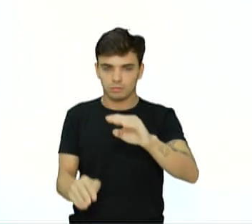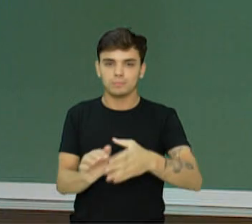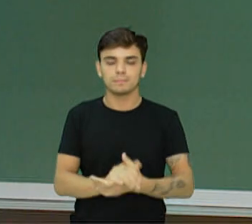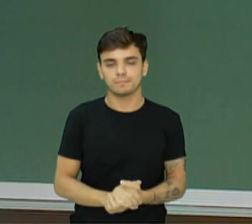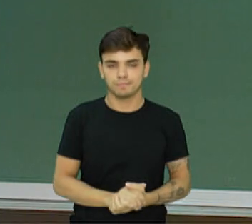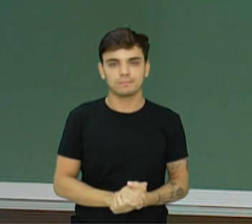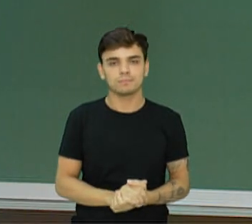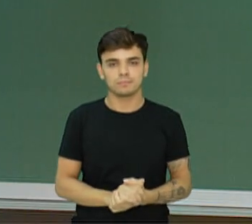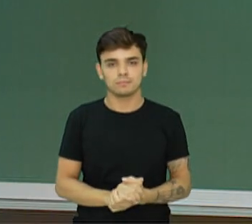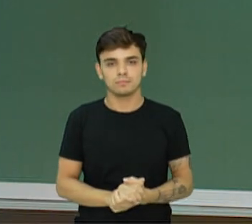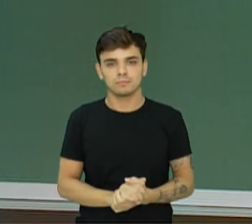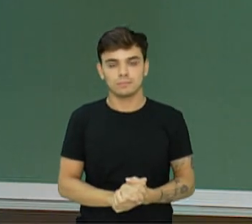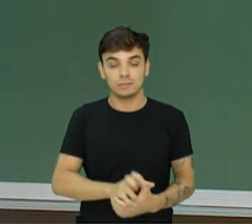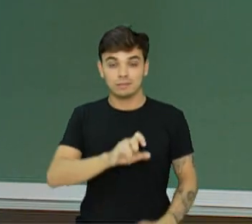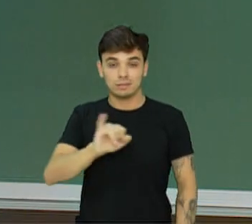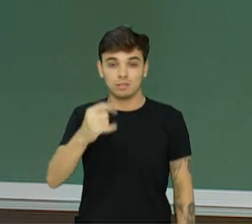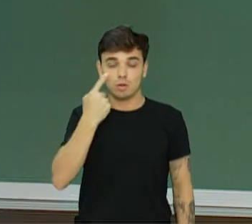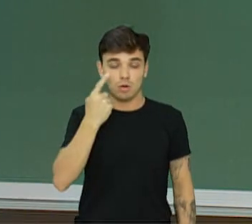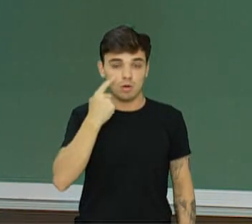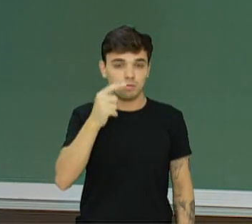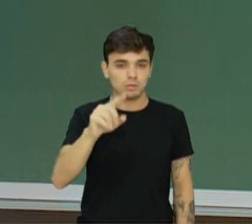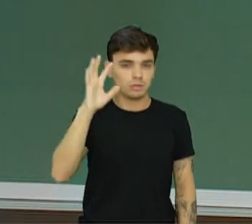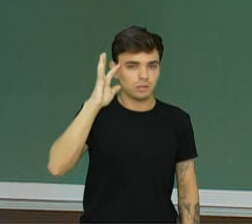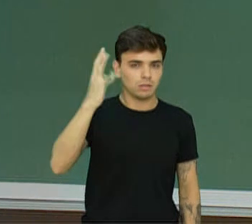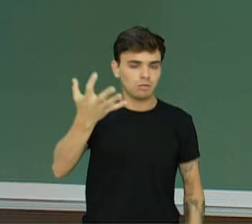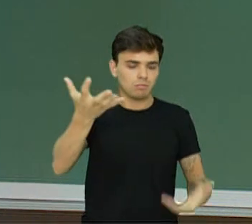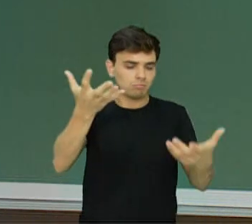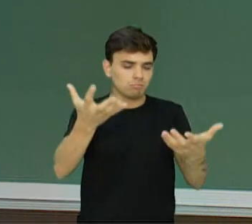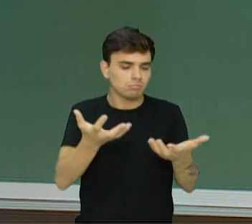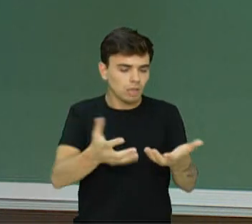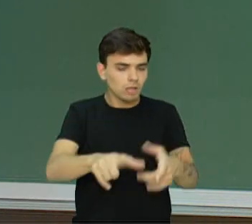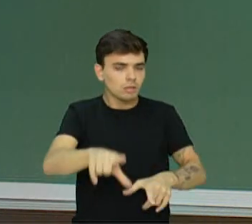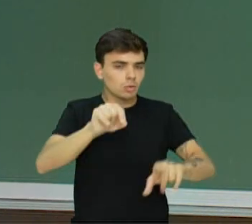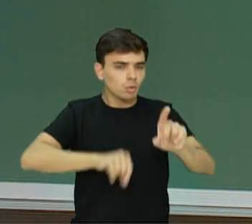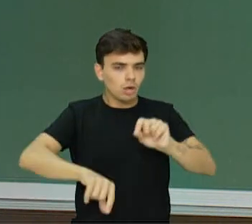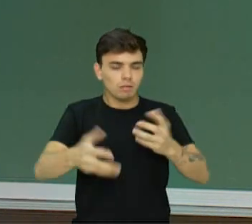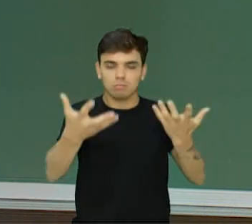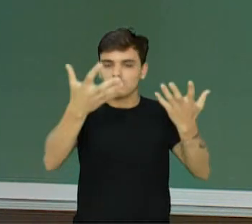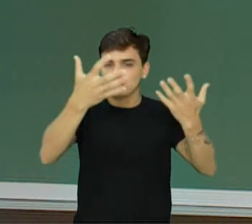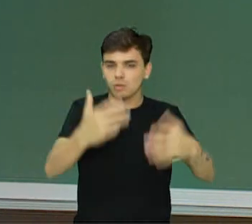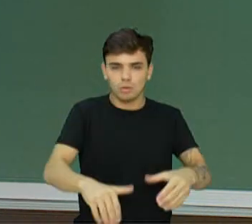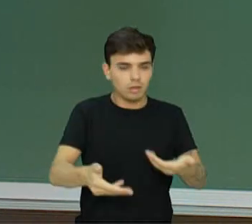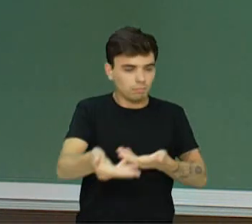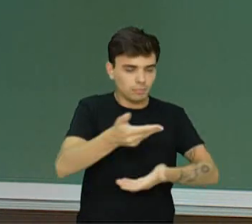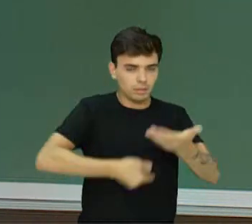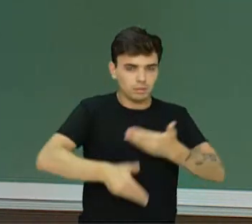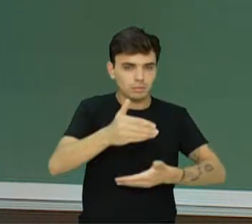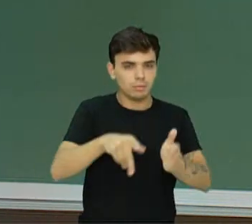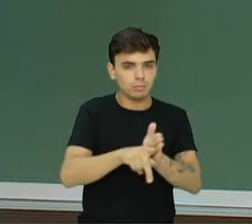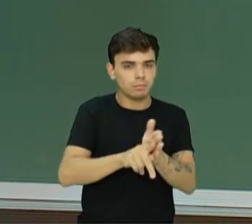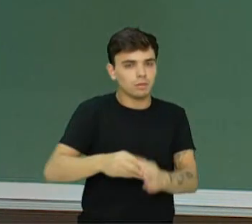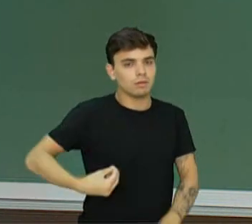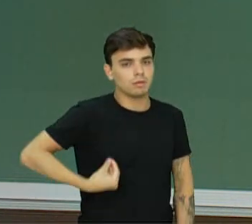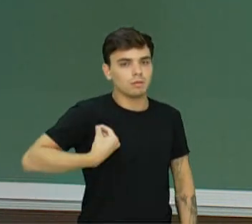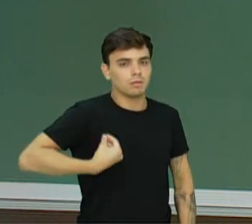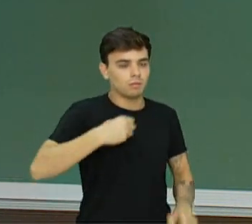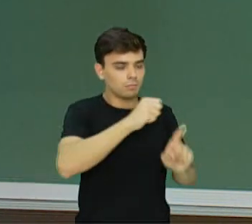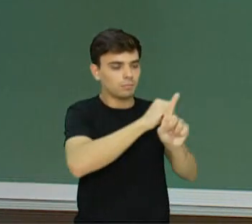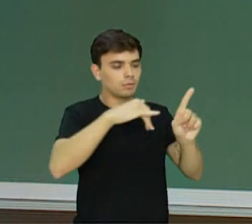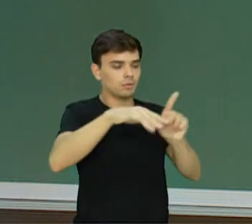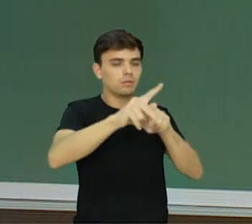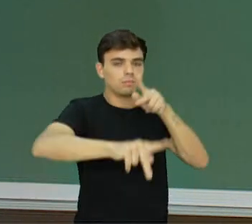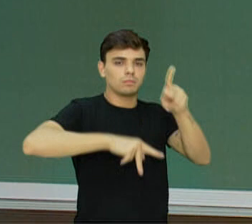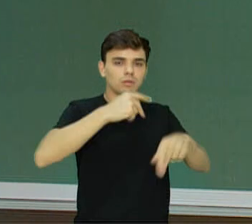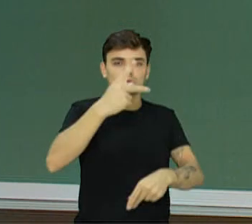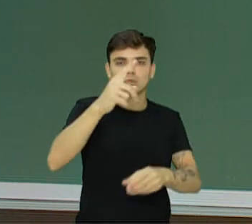Então, Platão dizia, quando você resolve, quando você opta por não participar da vida pública da